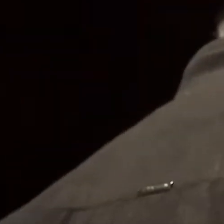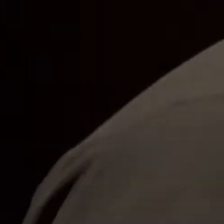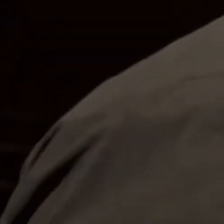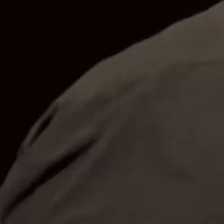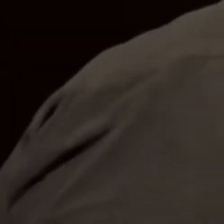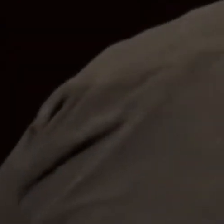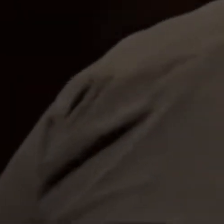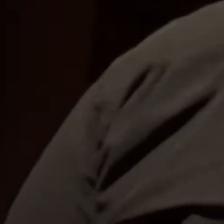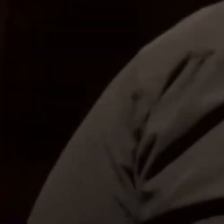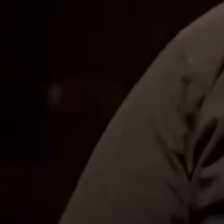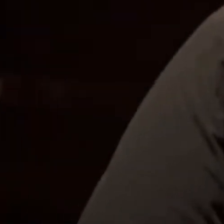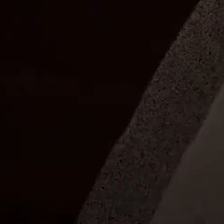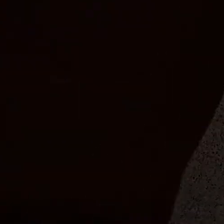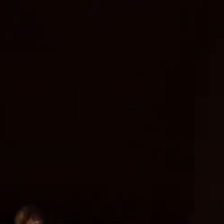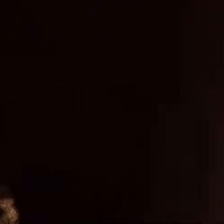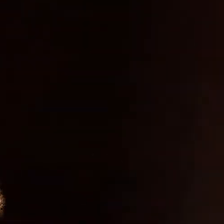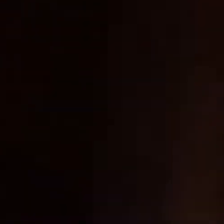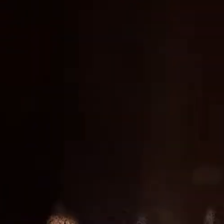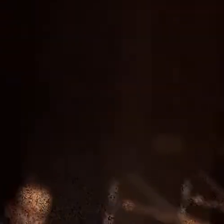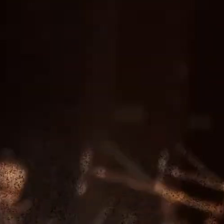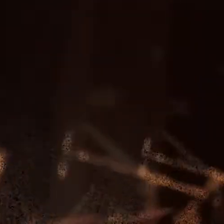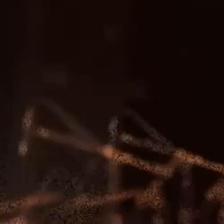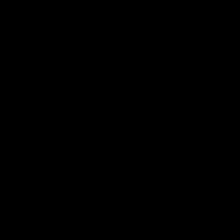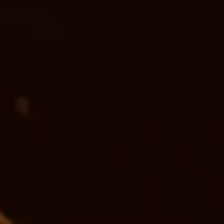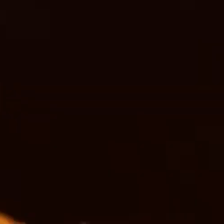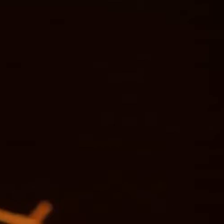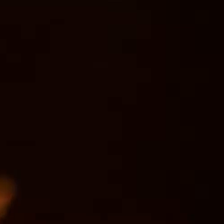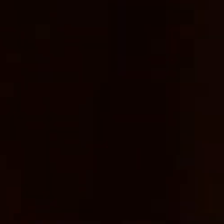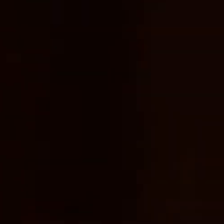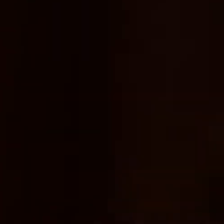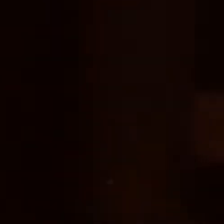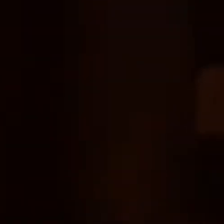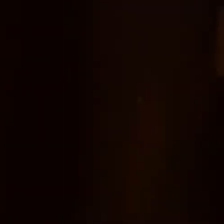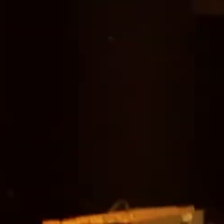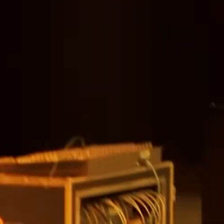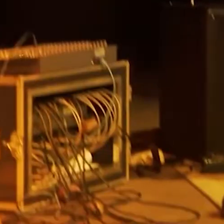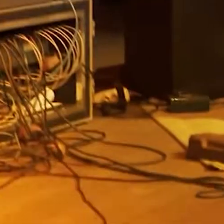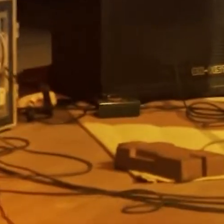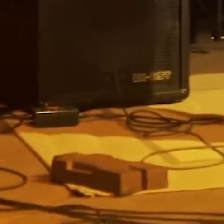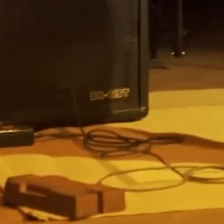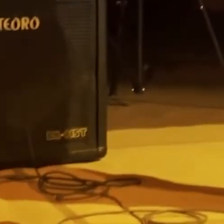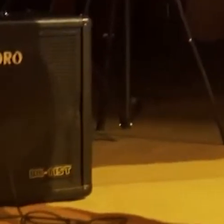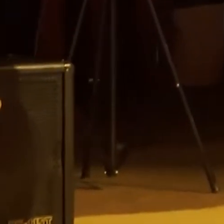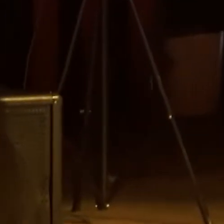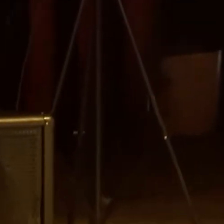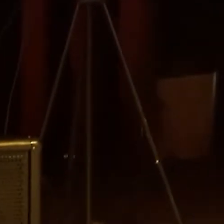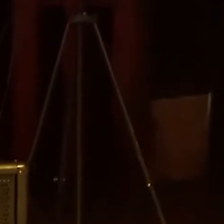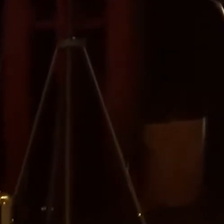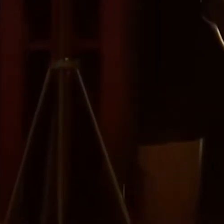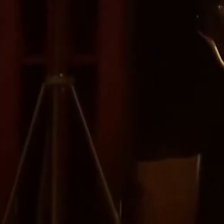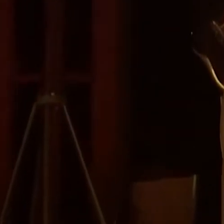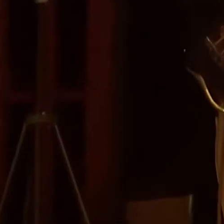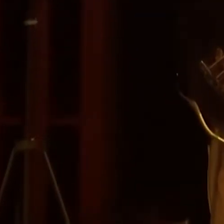foi tudo enterrado vivo na ilha do Bananal.